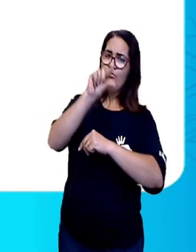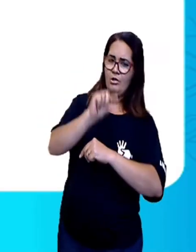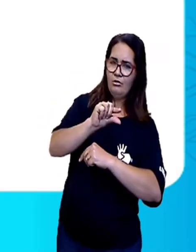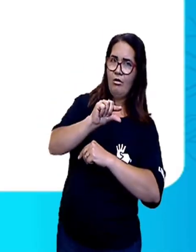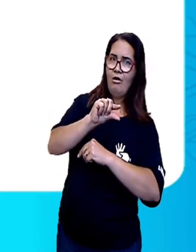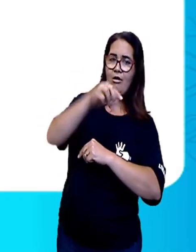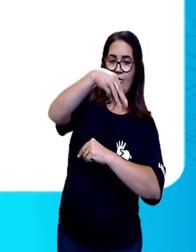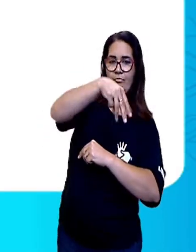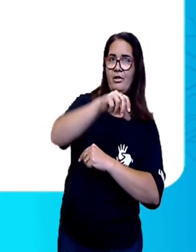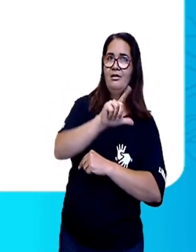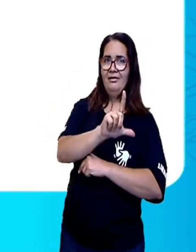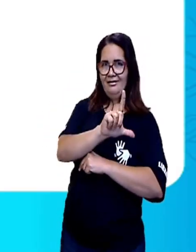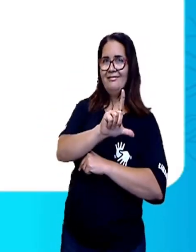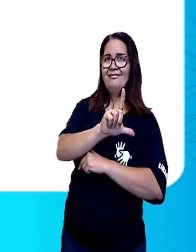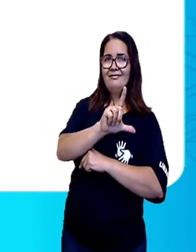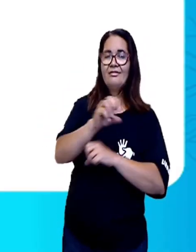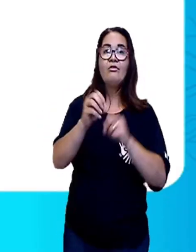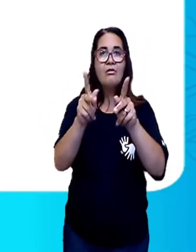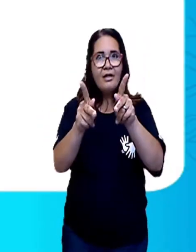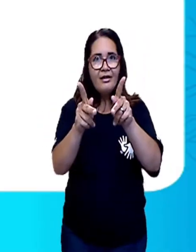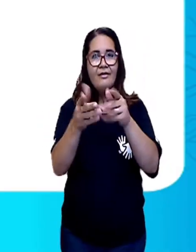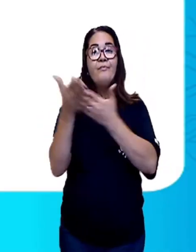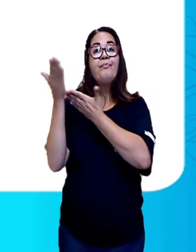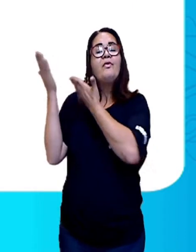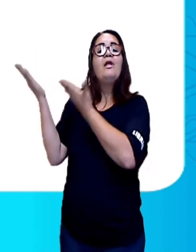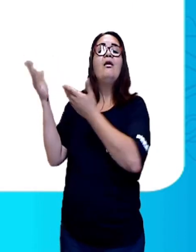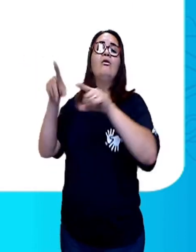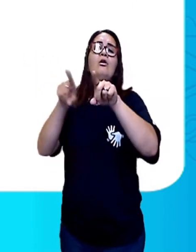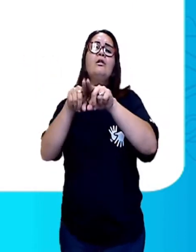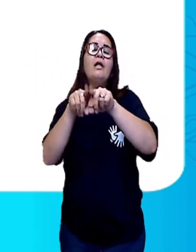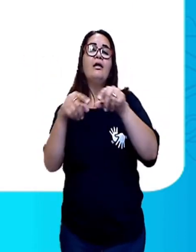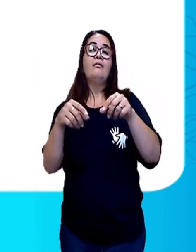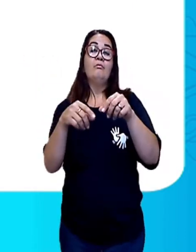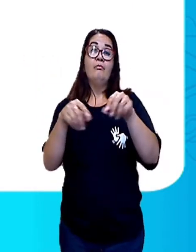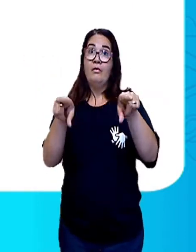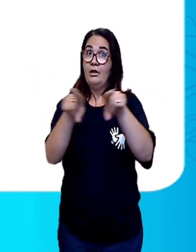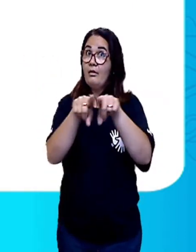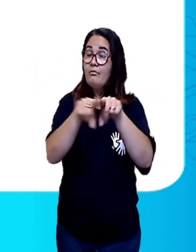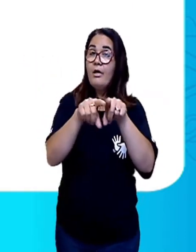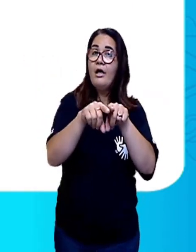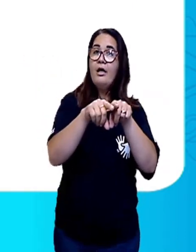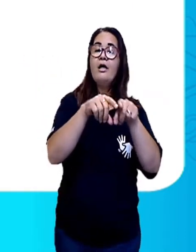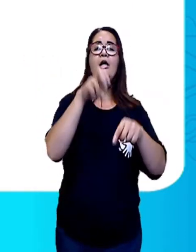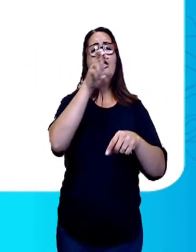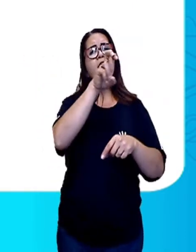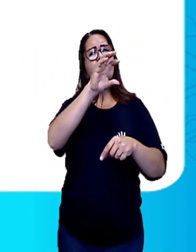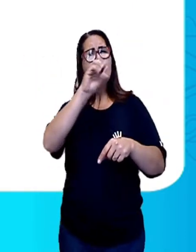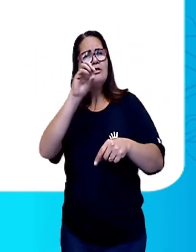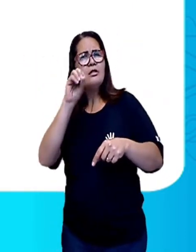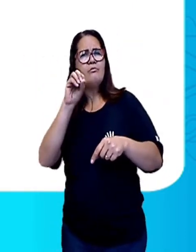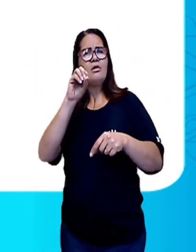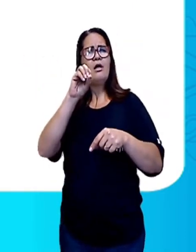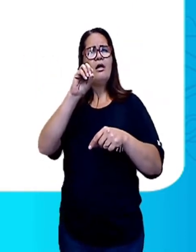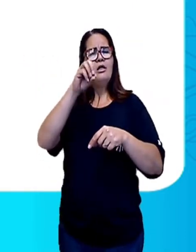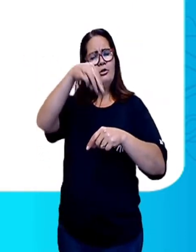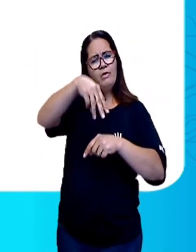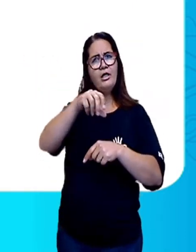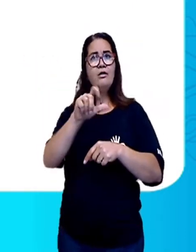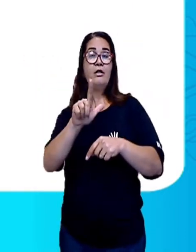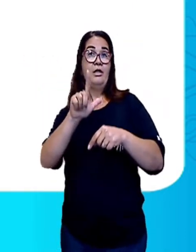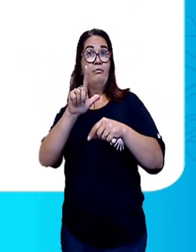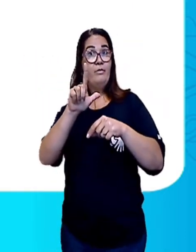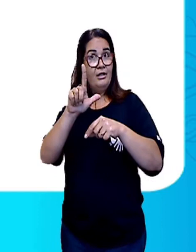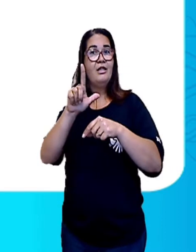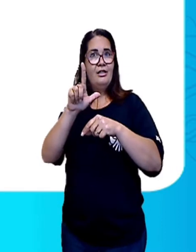capacidades menores, que é o 500 ml, ou a gente pode falar que é meio litro, e também teremos outras